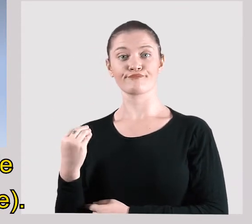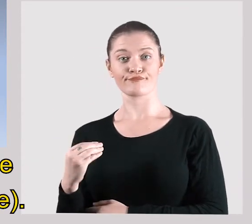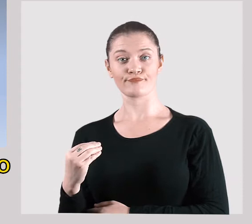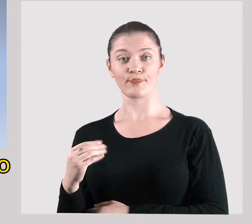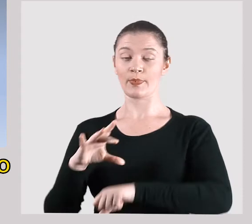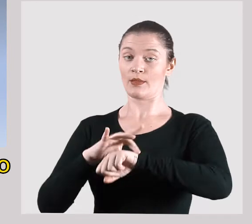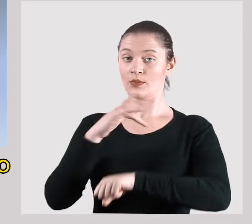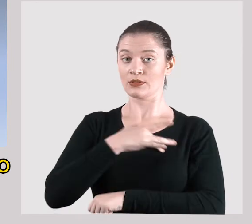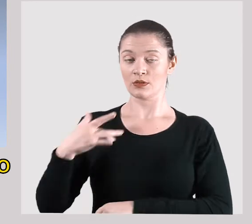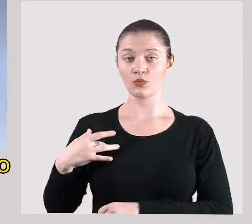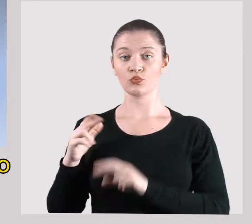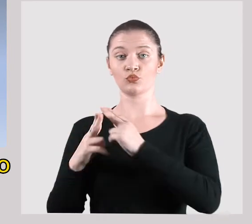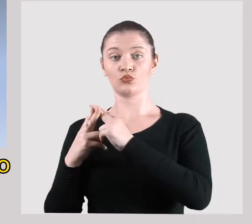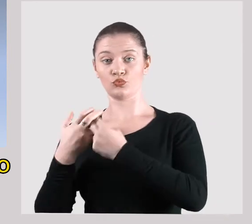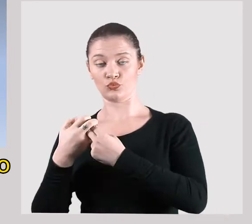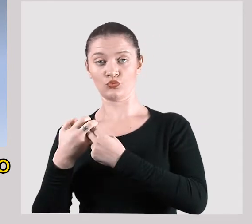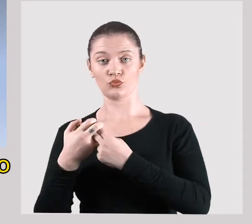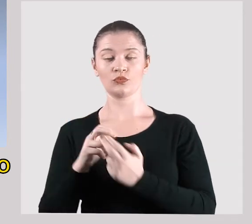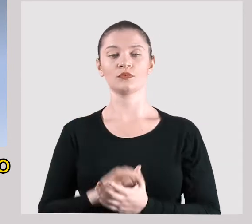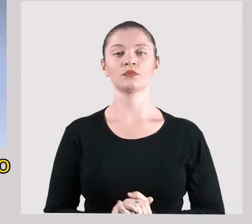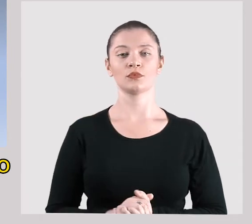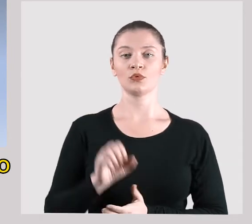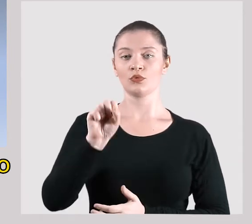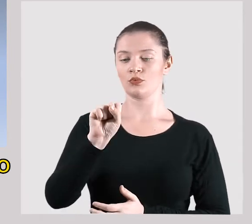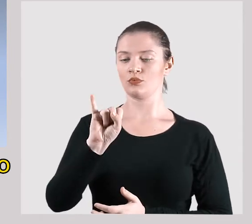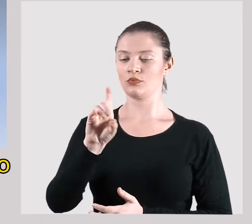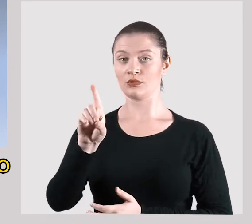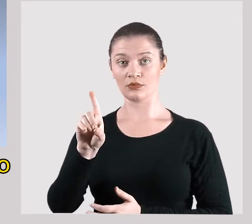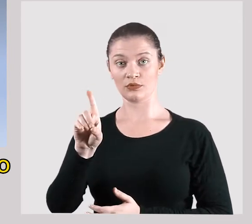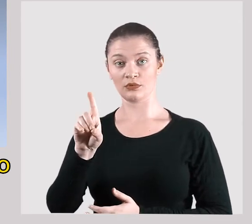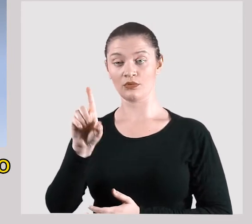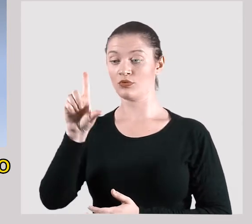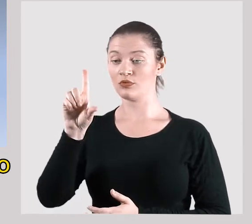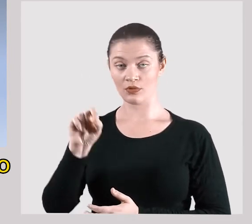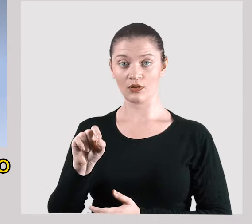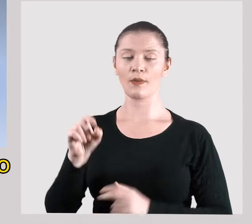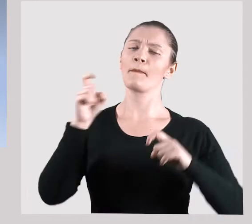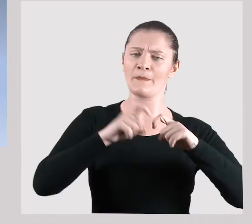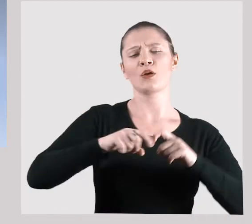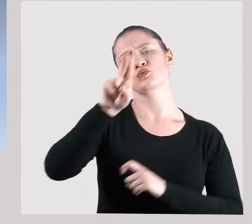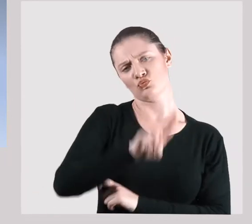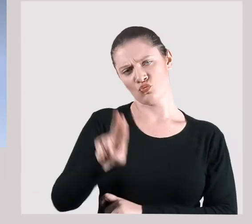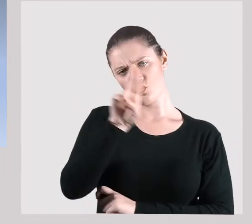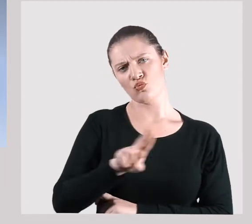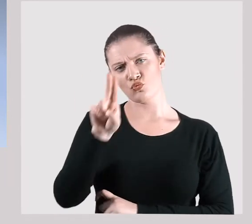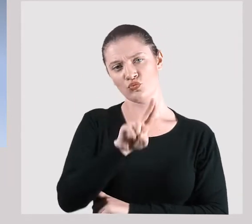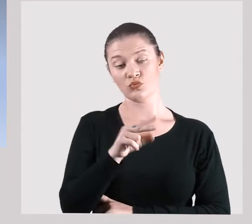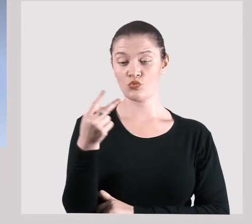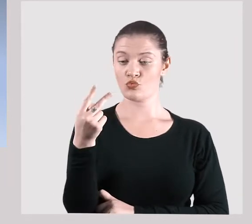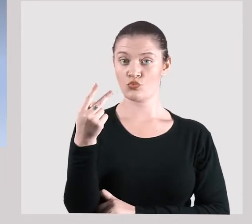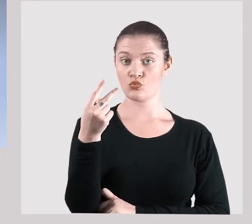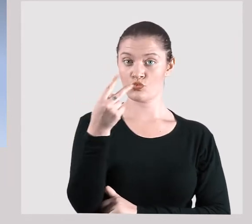SUS. E o CID-10 ainda vigora, ele é o que os médicos ainda usam. Em 2022